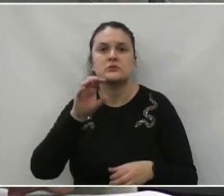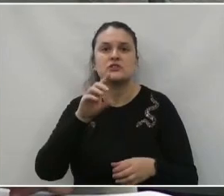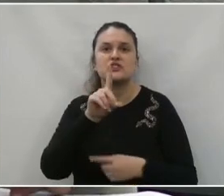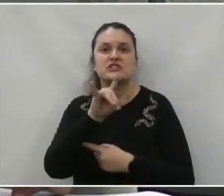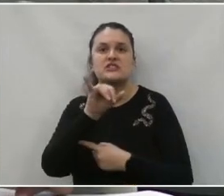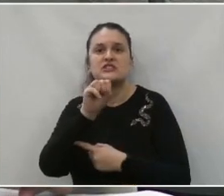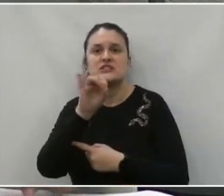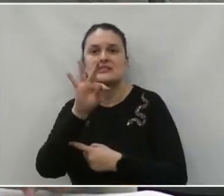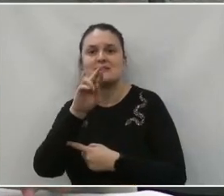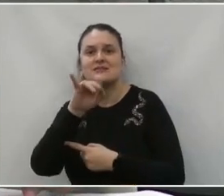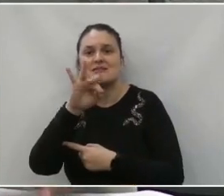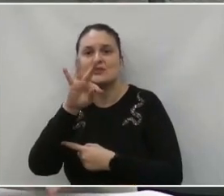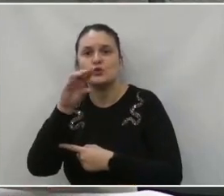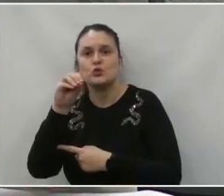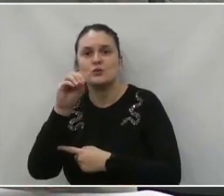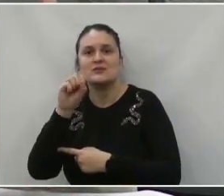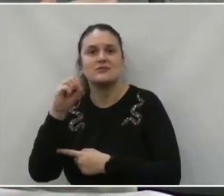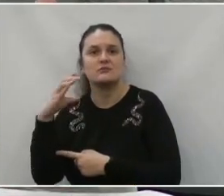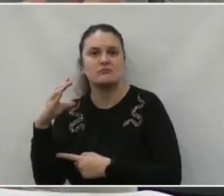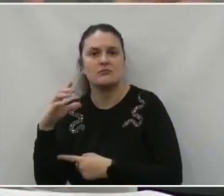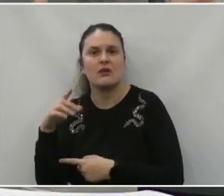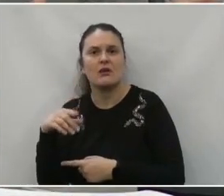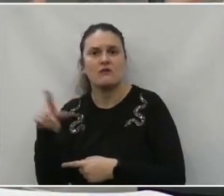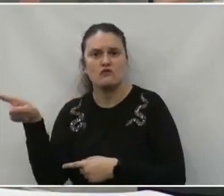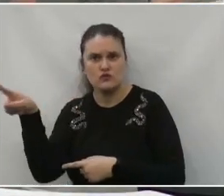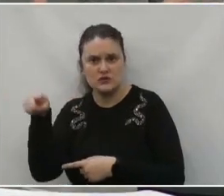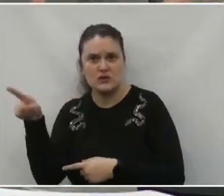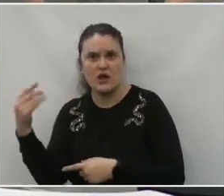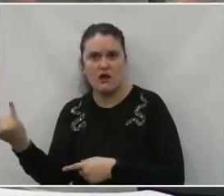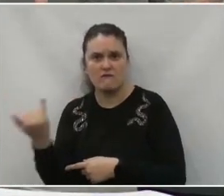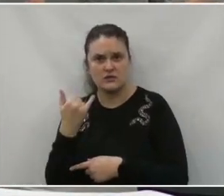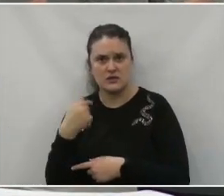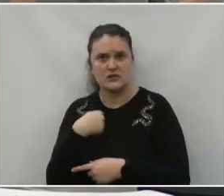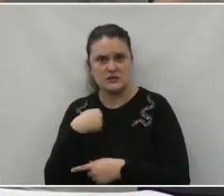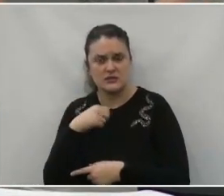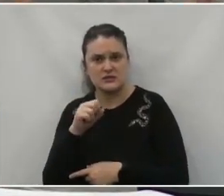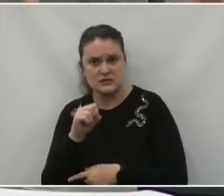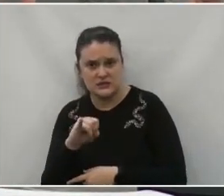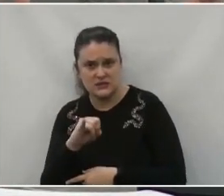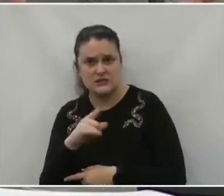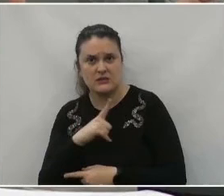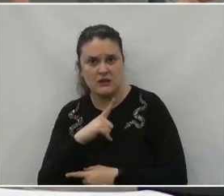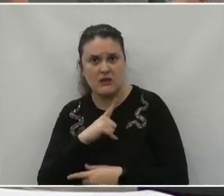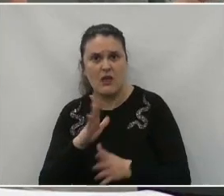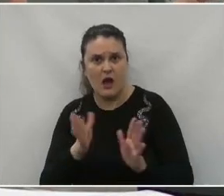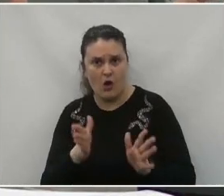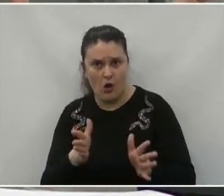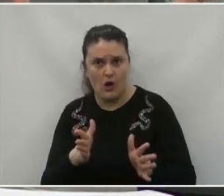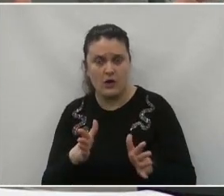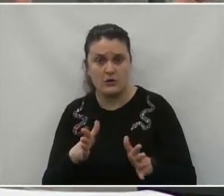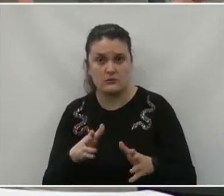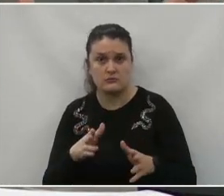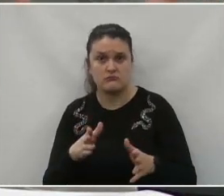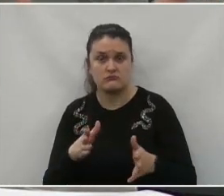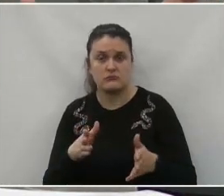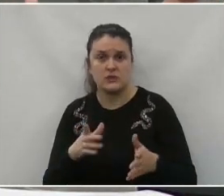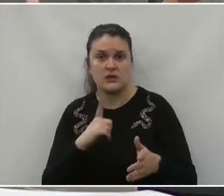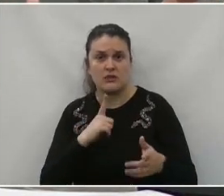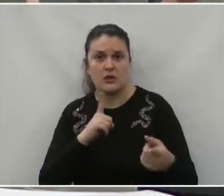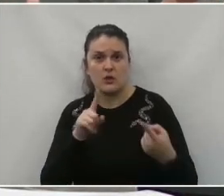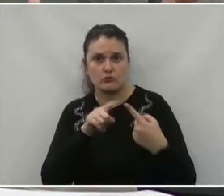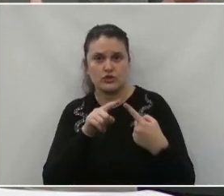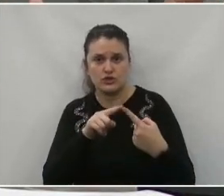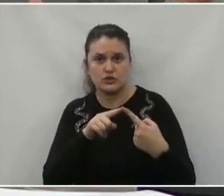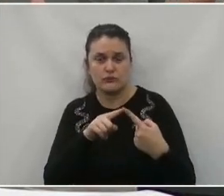Cristóvão. Digam para mim, senhores vereadores, se tem agora com este fim, com este